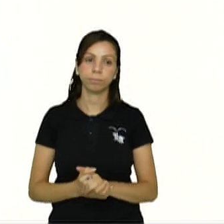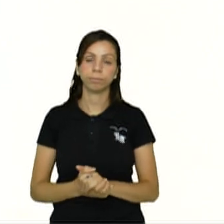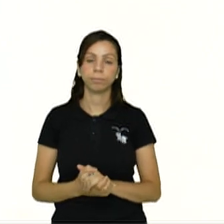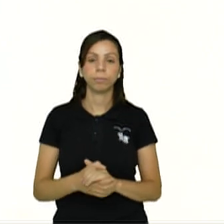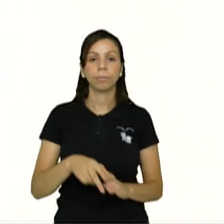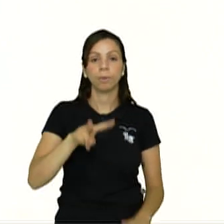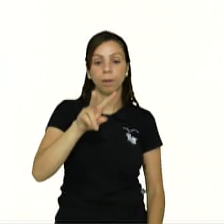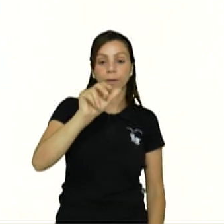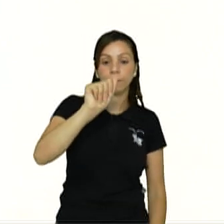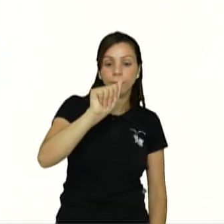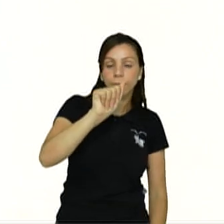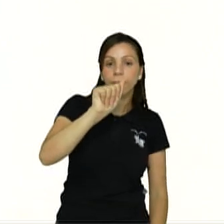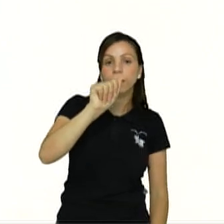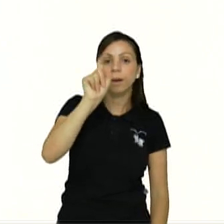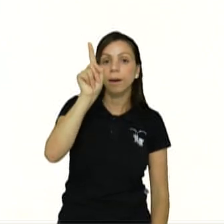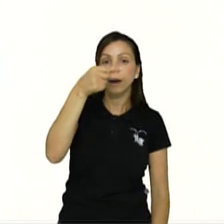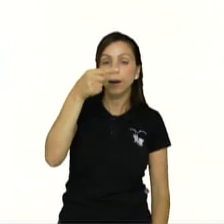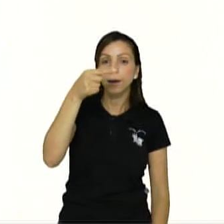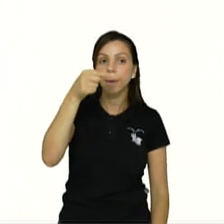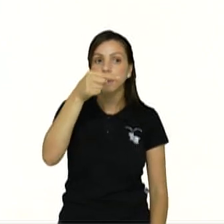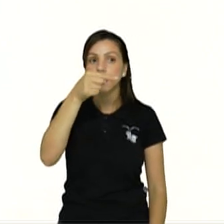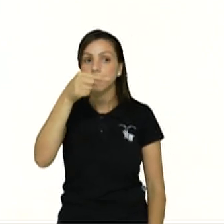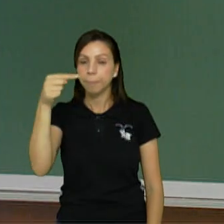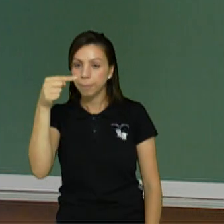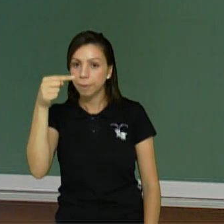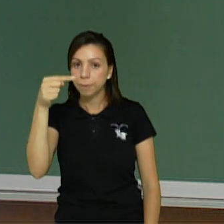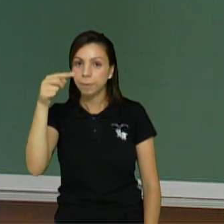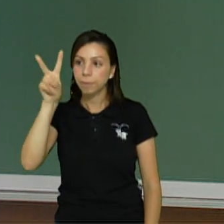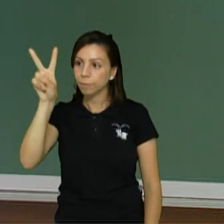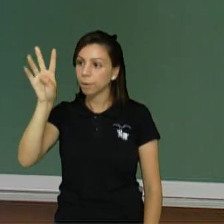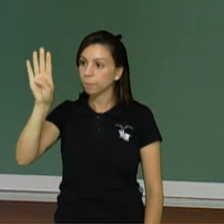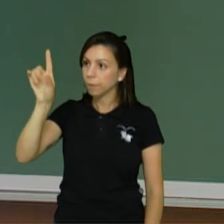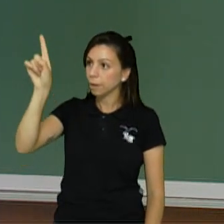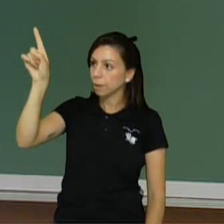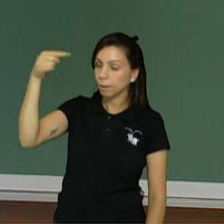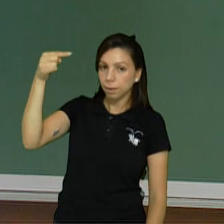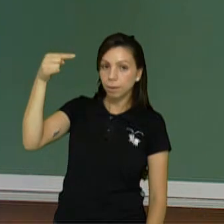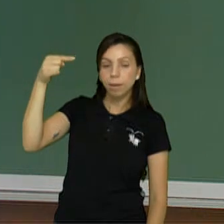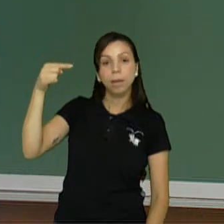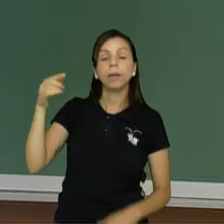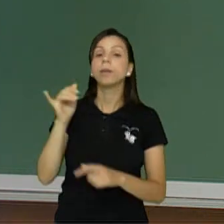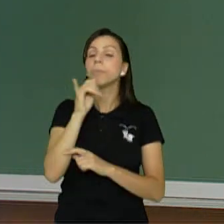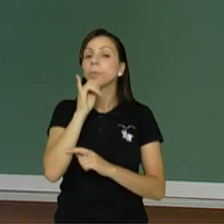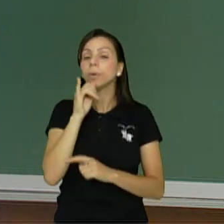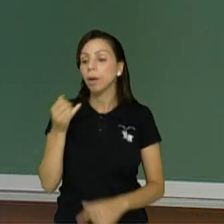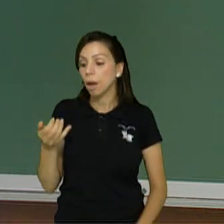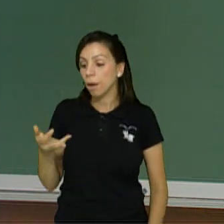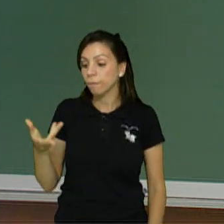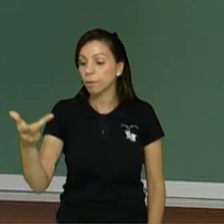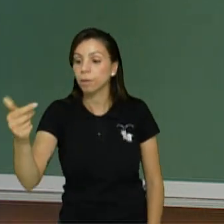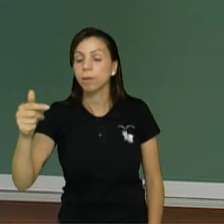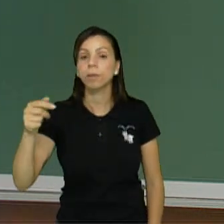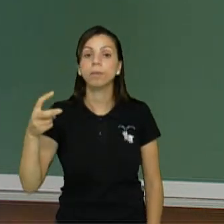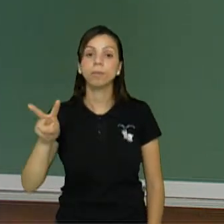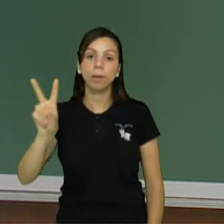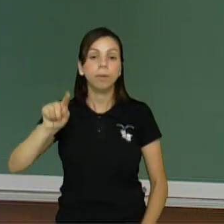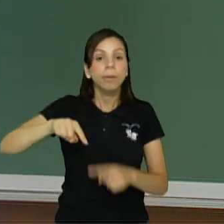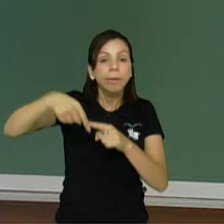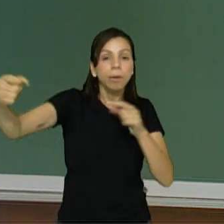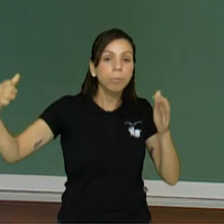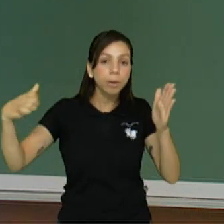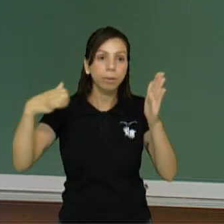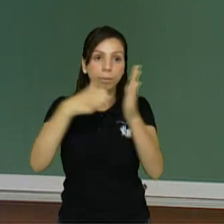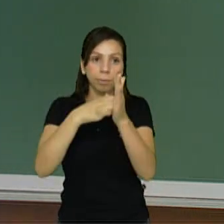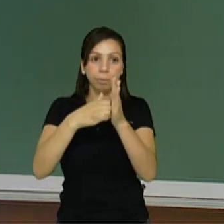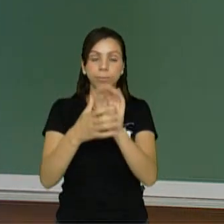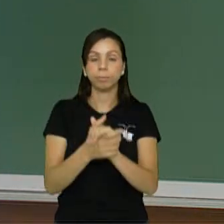ainda, VA', VB', E é a velocidade após a colisão. VA, VB é a